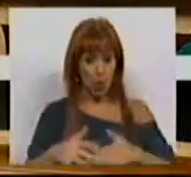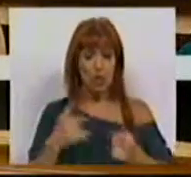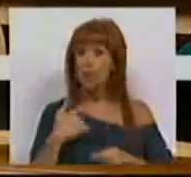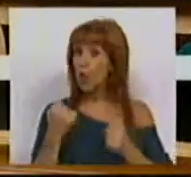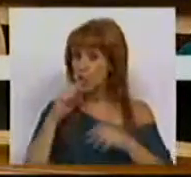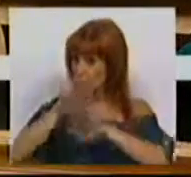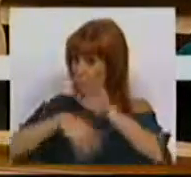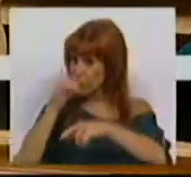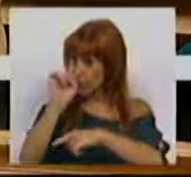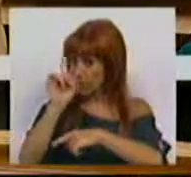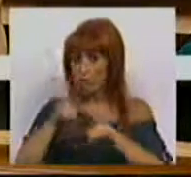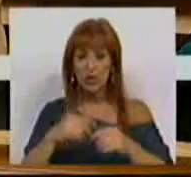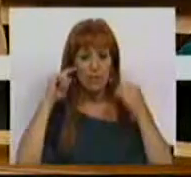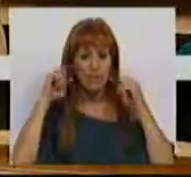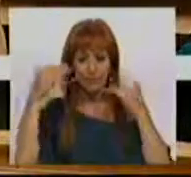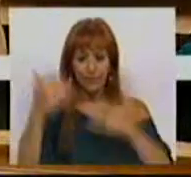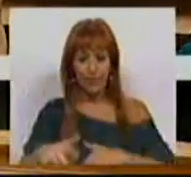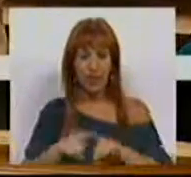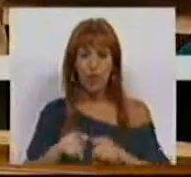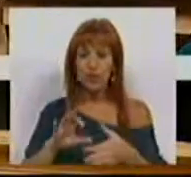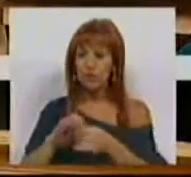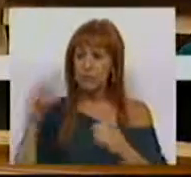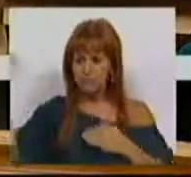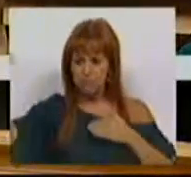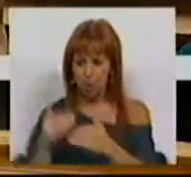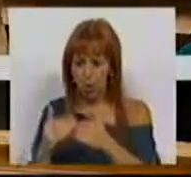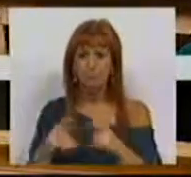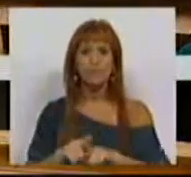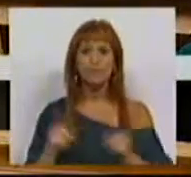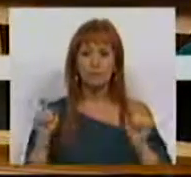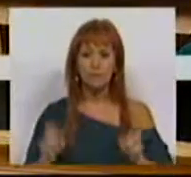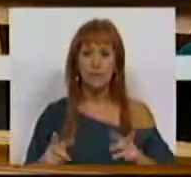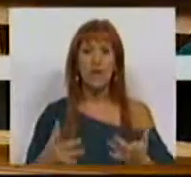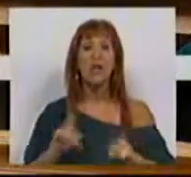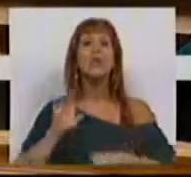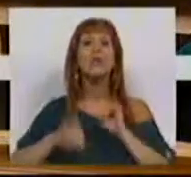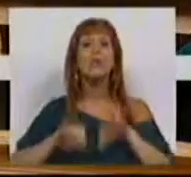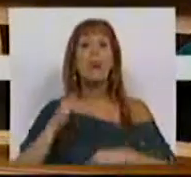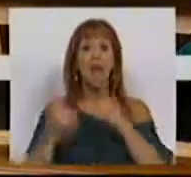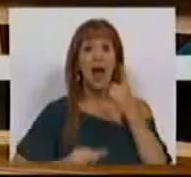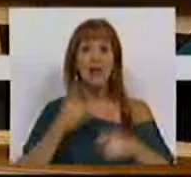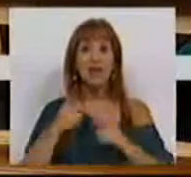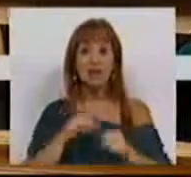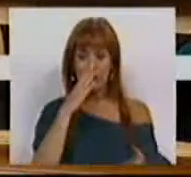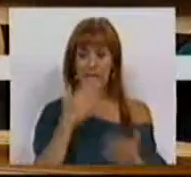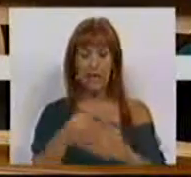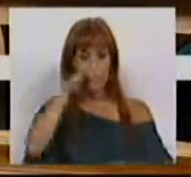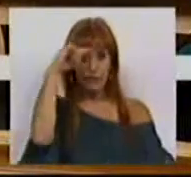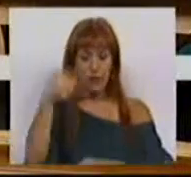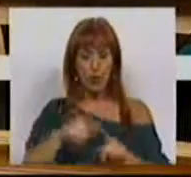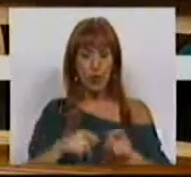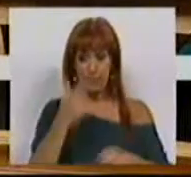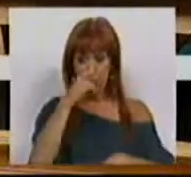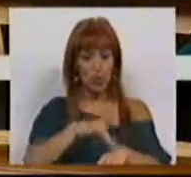não confundimos é racionalização com racionamento. E aquilo que está a acontecer muitas vezes perante as dificuldades